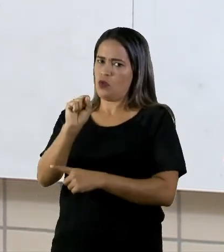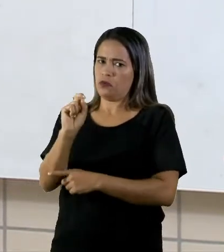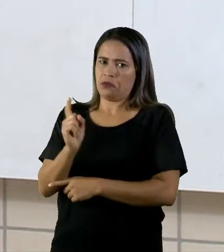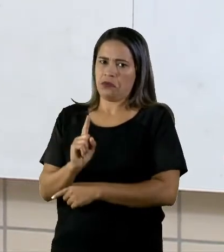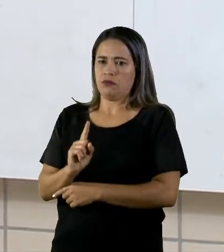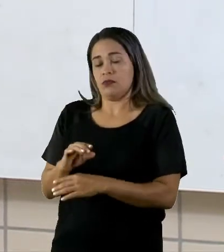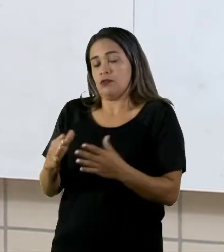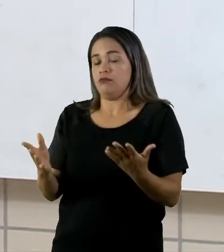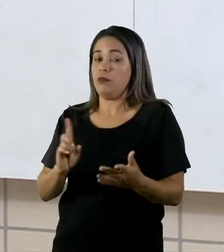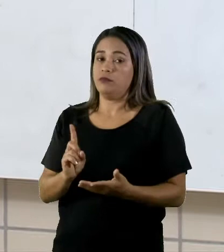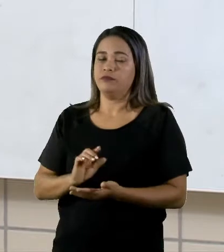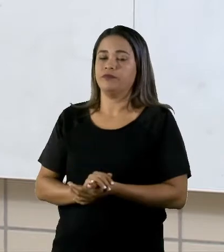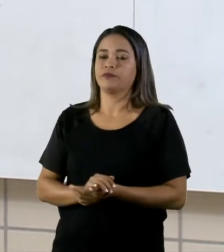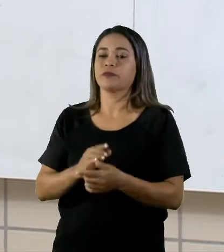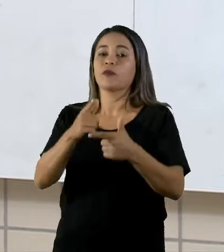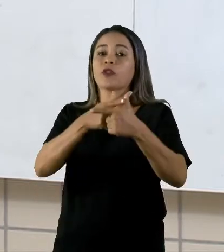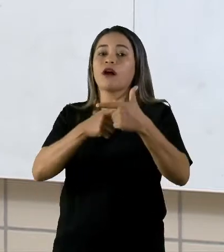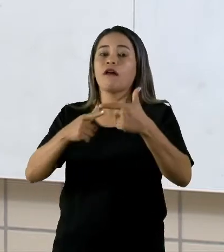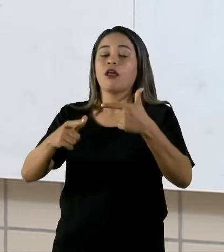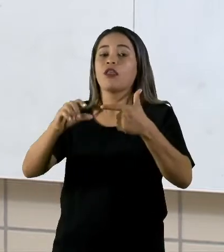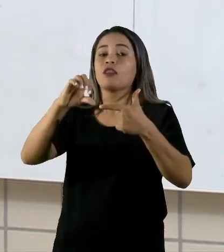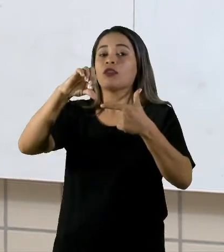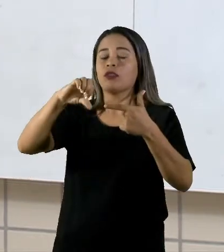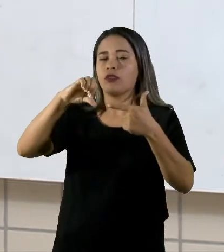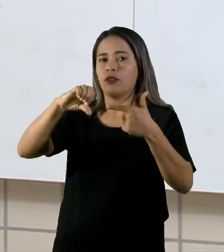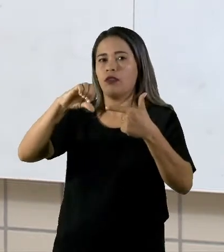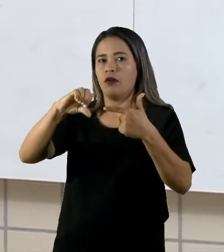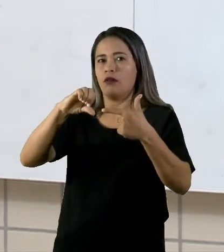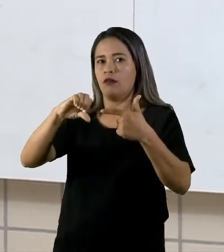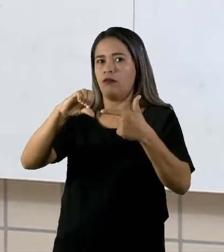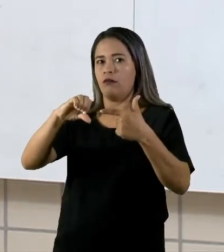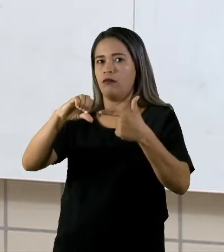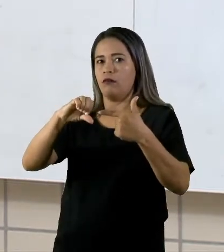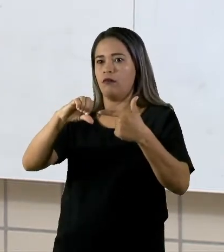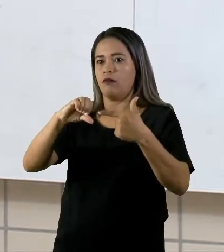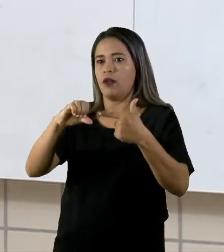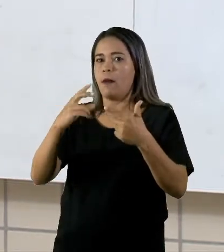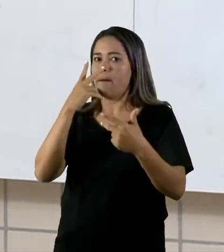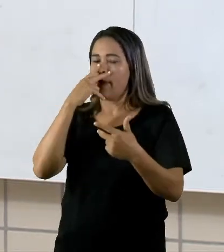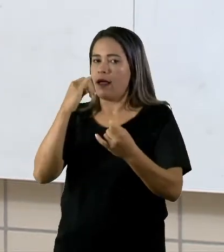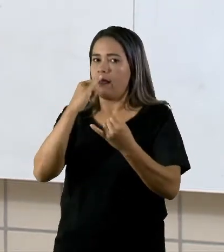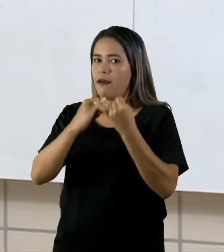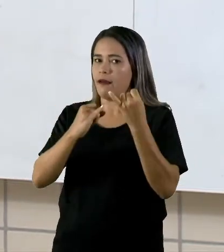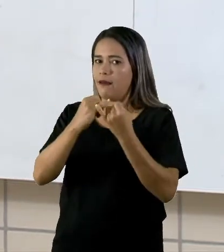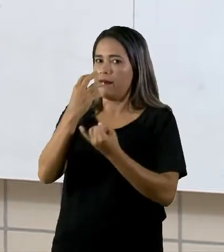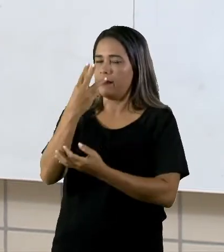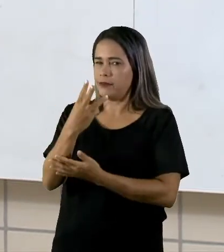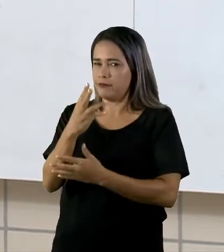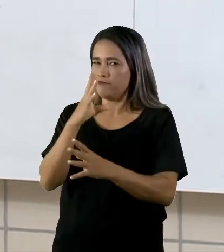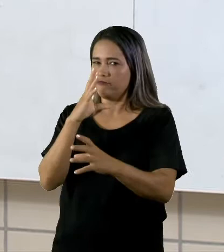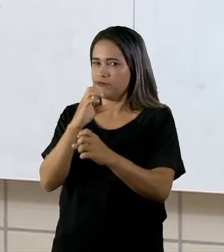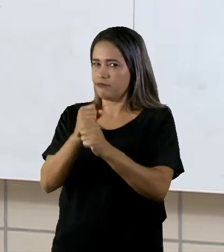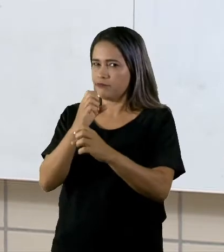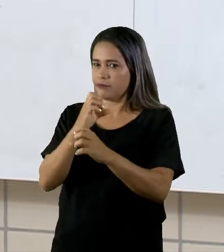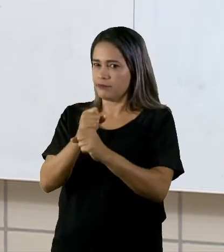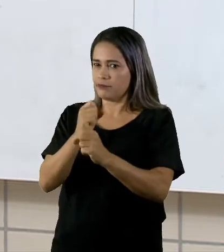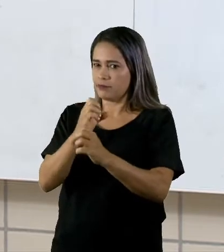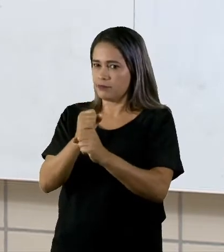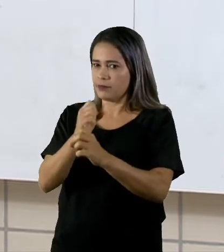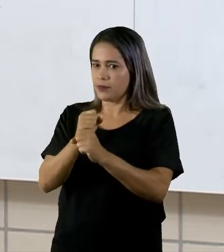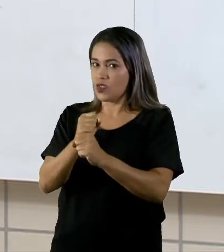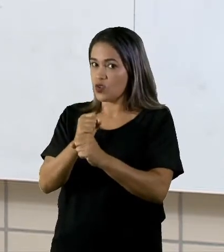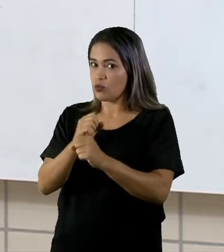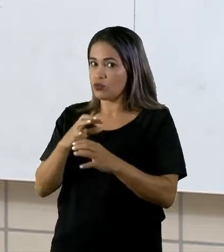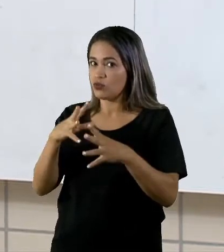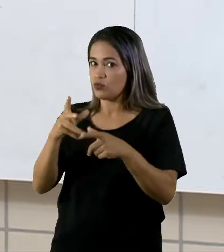9. Qual é o critério para ser divisível por 9? Parecido com o do 3. A soma de seus algarismos tem que